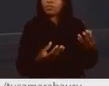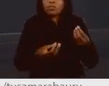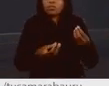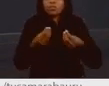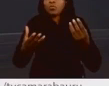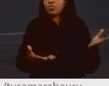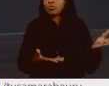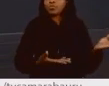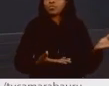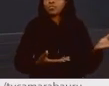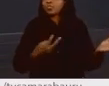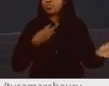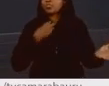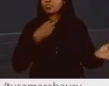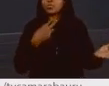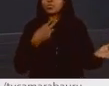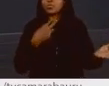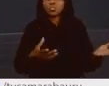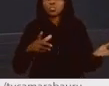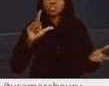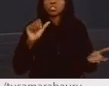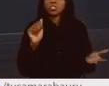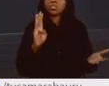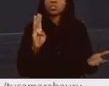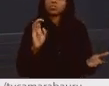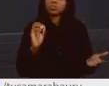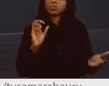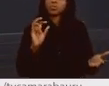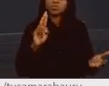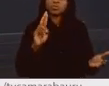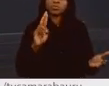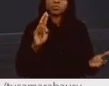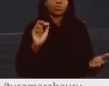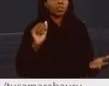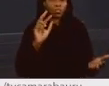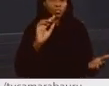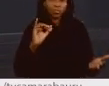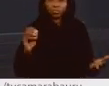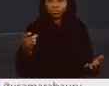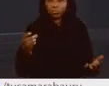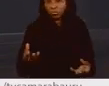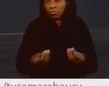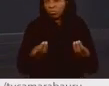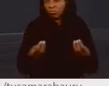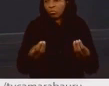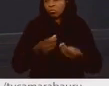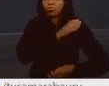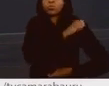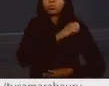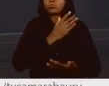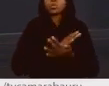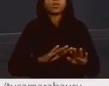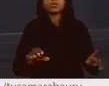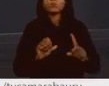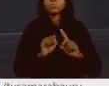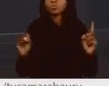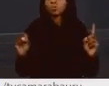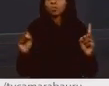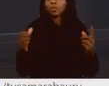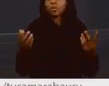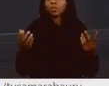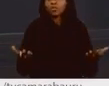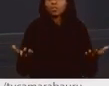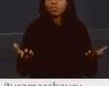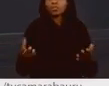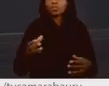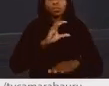Como é que os alunos estão concluindo o semestre? E eu vou dizer uma coisa, os cursos, presidente, Vossa Excelência sabe muito bem disso,